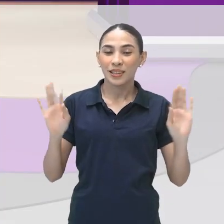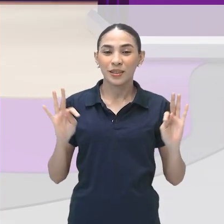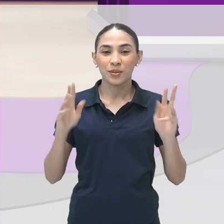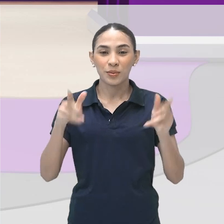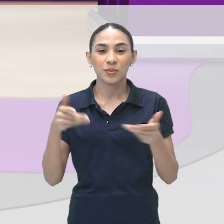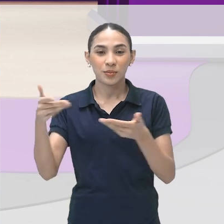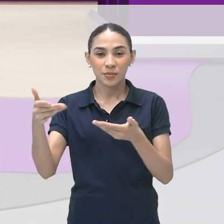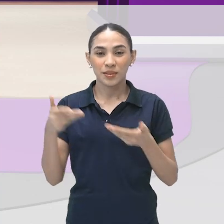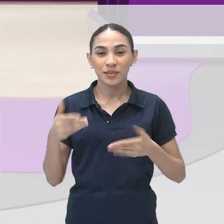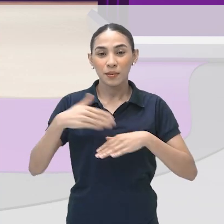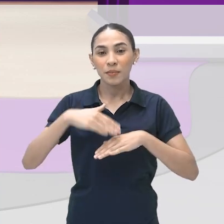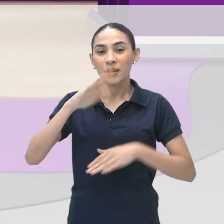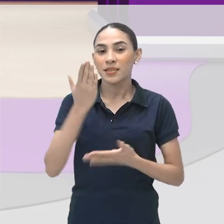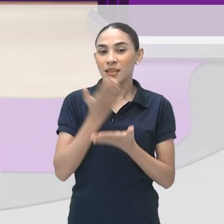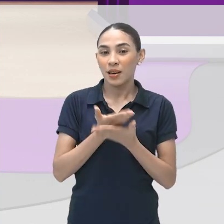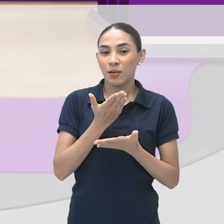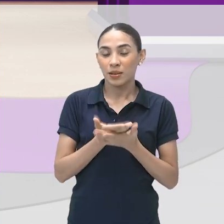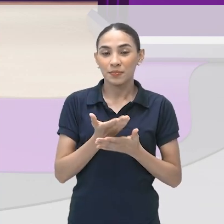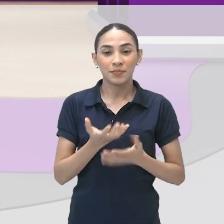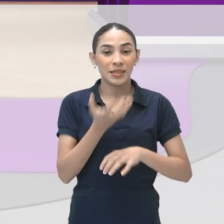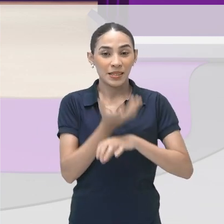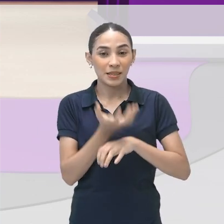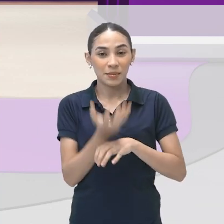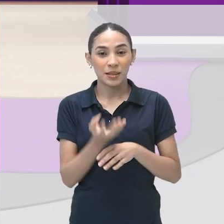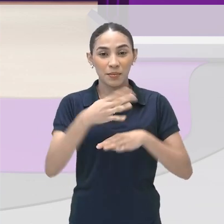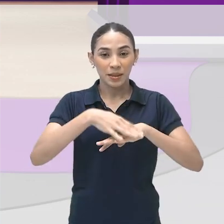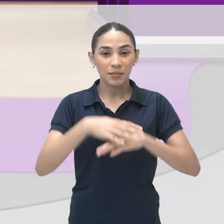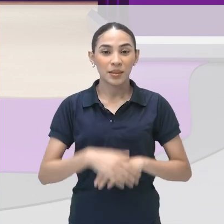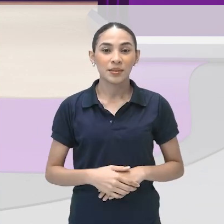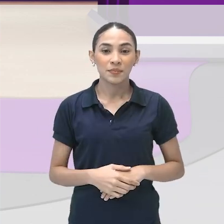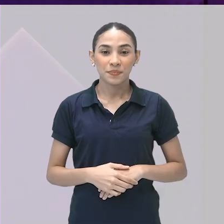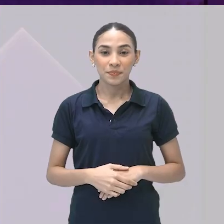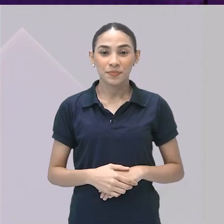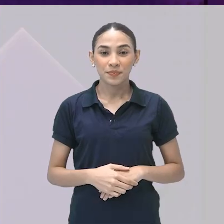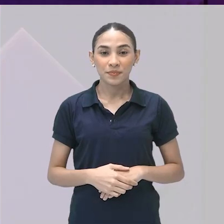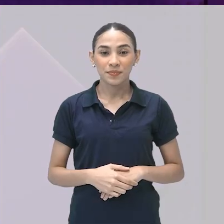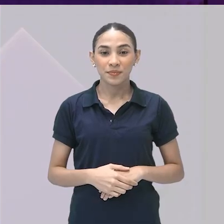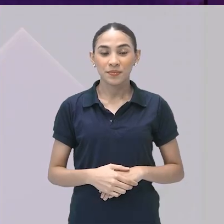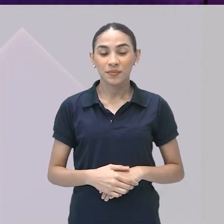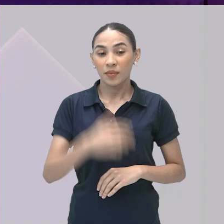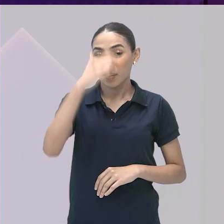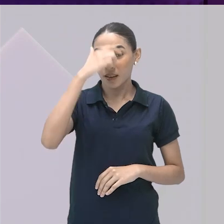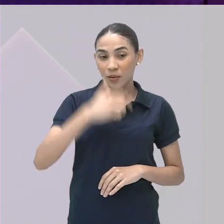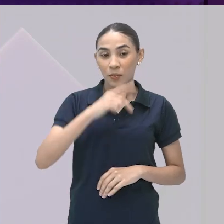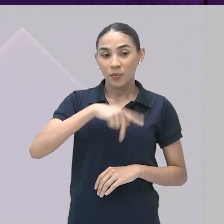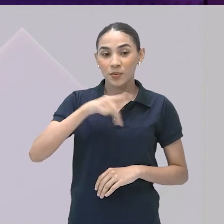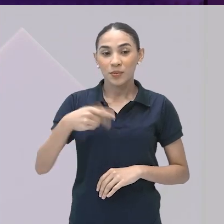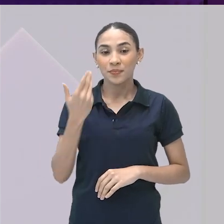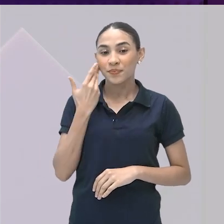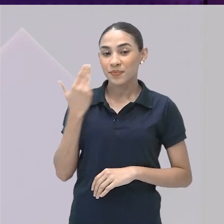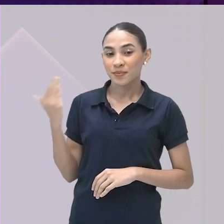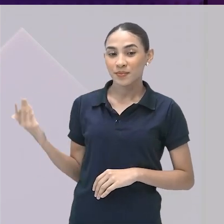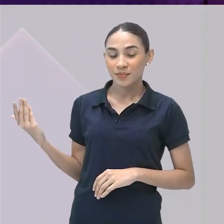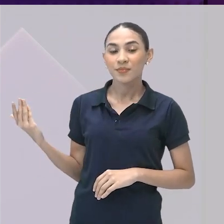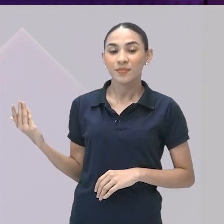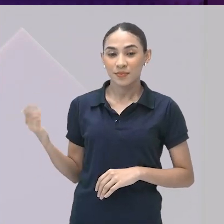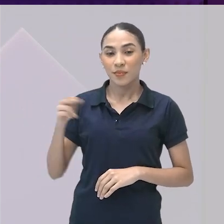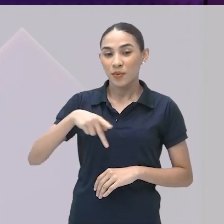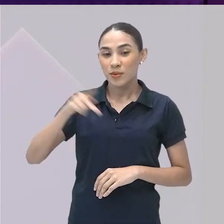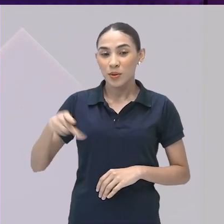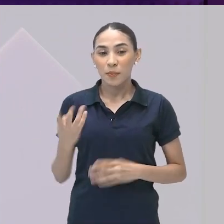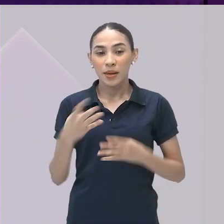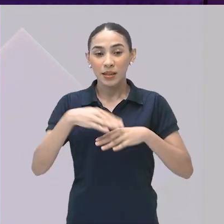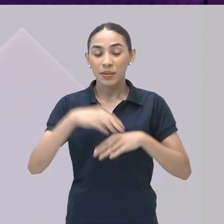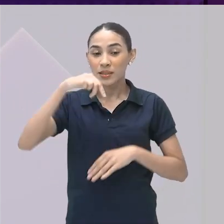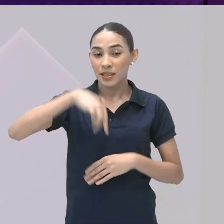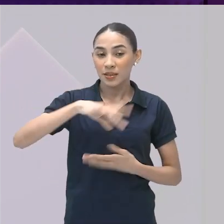Sejam todos bem-vindos a mais uma aula do Componente de Matemática. Eu sou o professor Aniel Santos, professor de